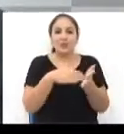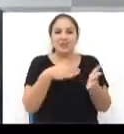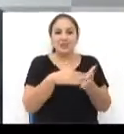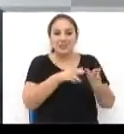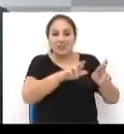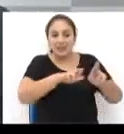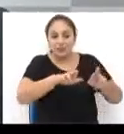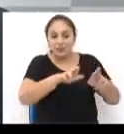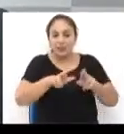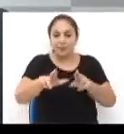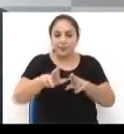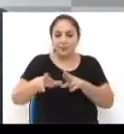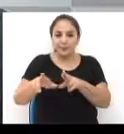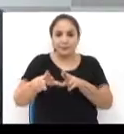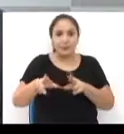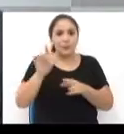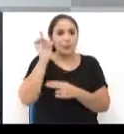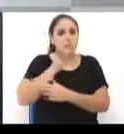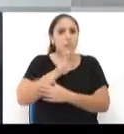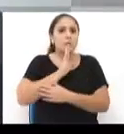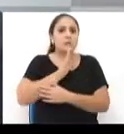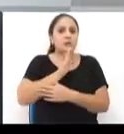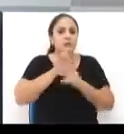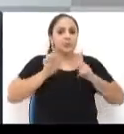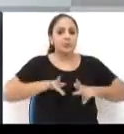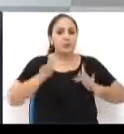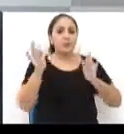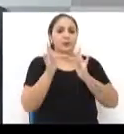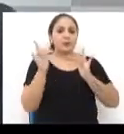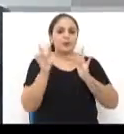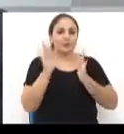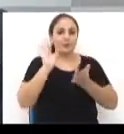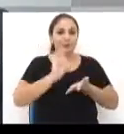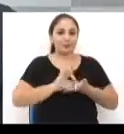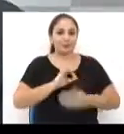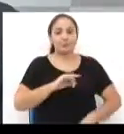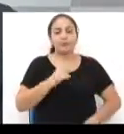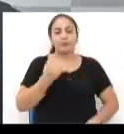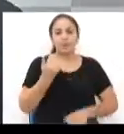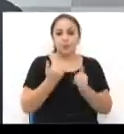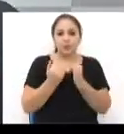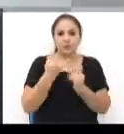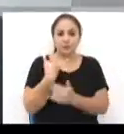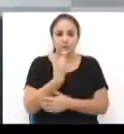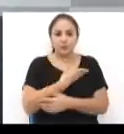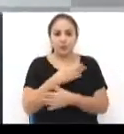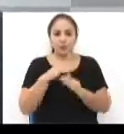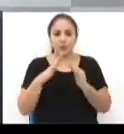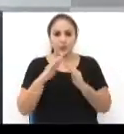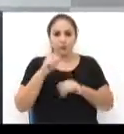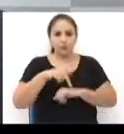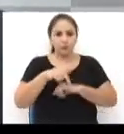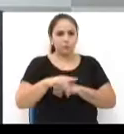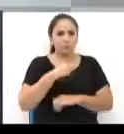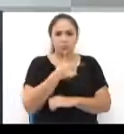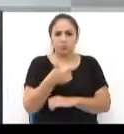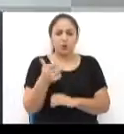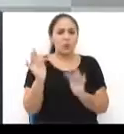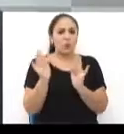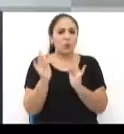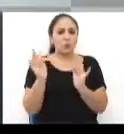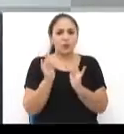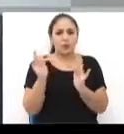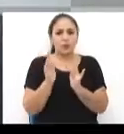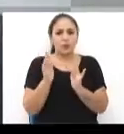o qual ela está limitada para conhecer pessoas e ter contato efetivo. Por exemplo, nós que moramos aqui em Passo Fundo, nós não temos um